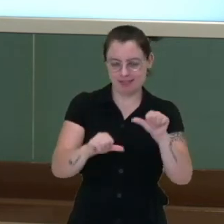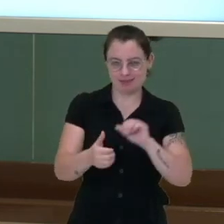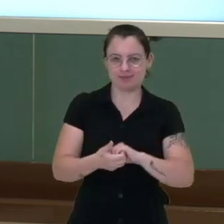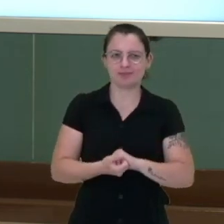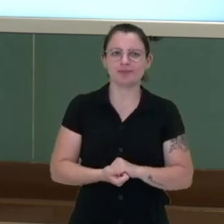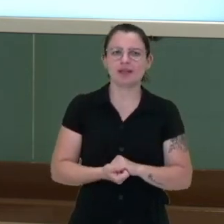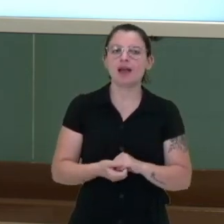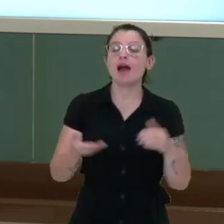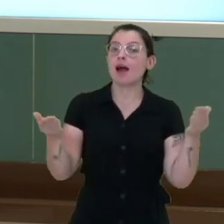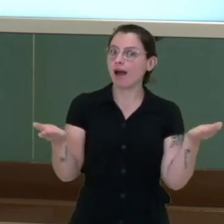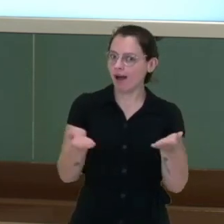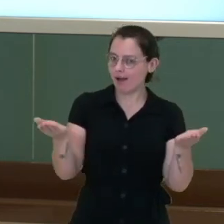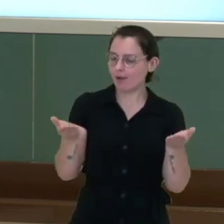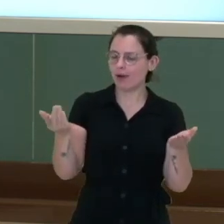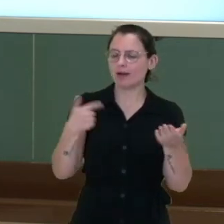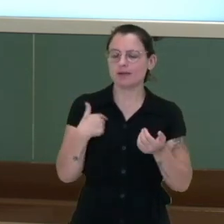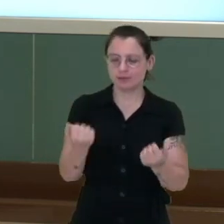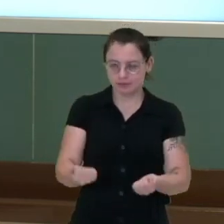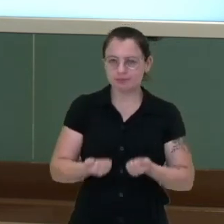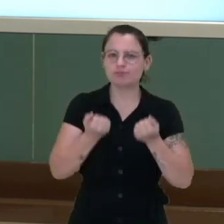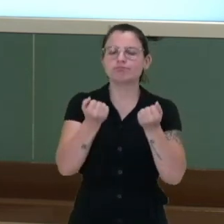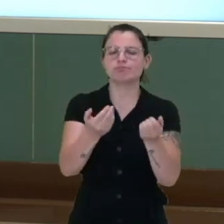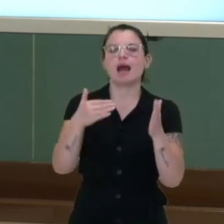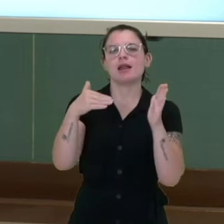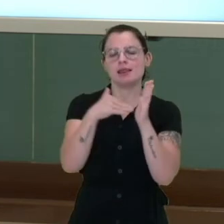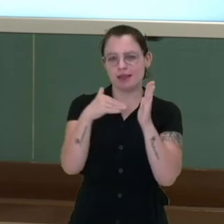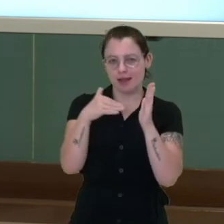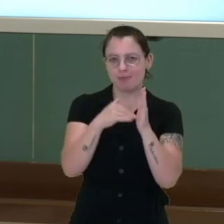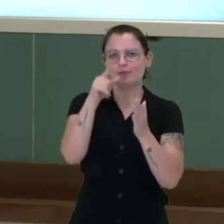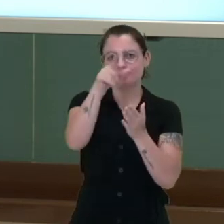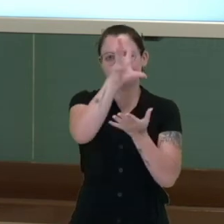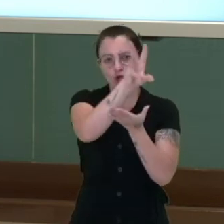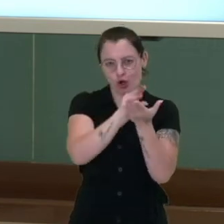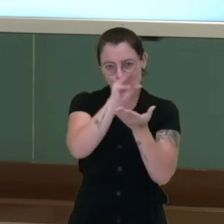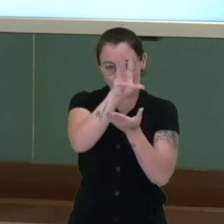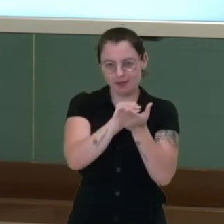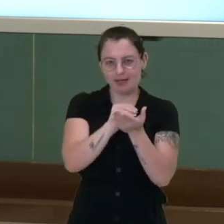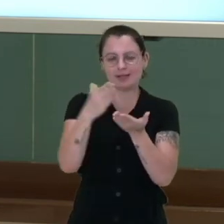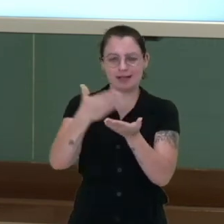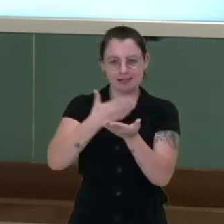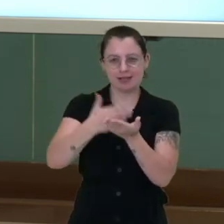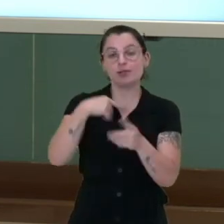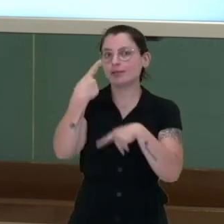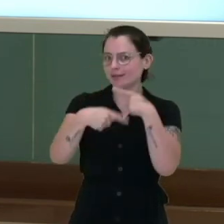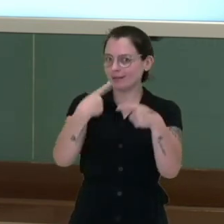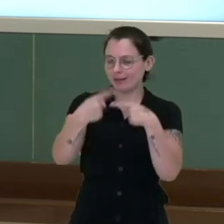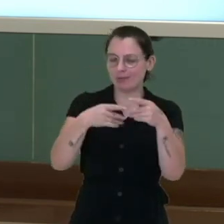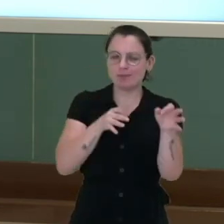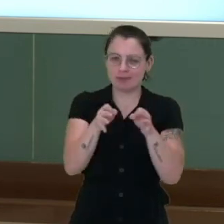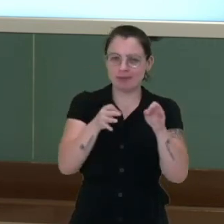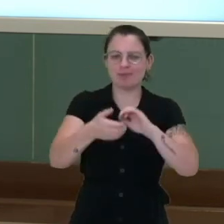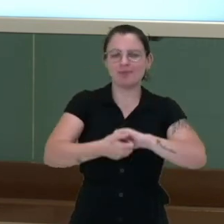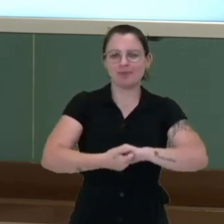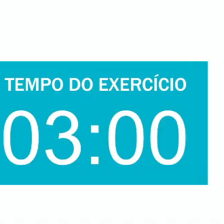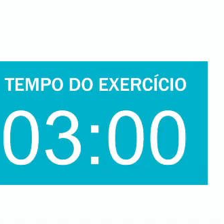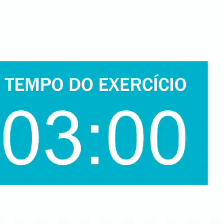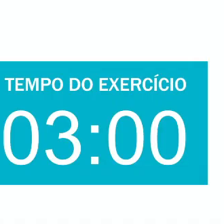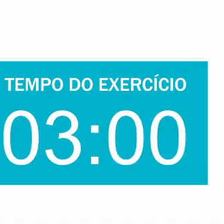um tempinho para você registrar, anotar no seu caderno esse procedimento e eu já retorno.